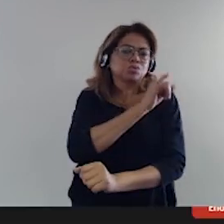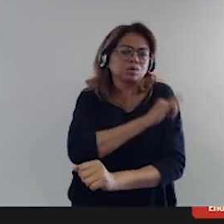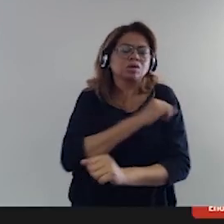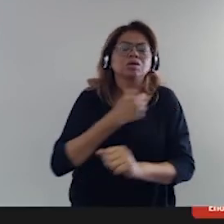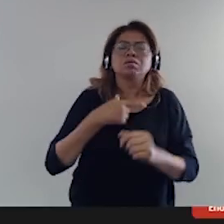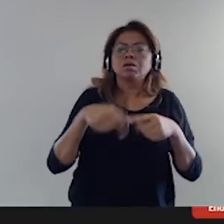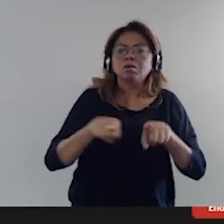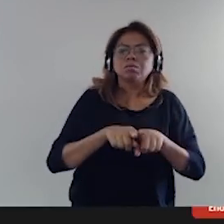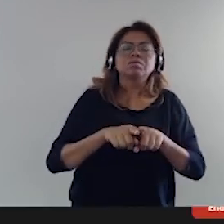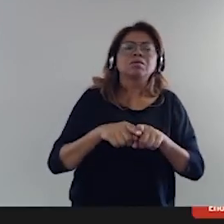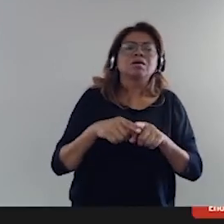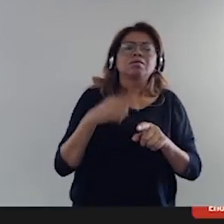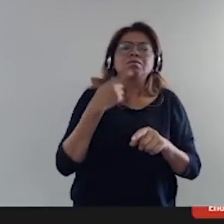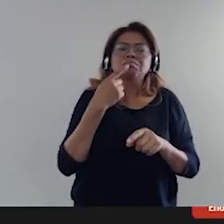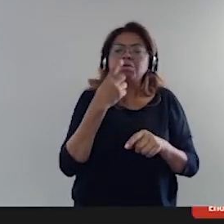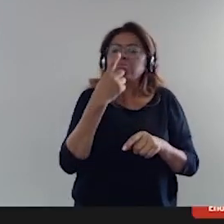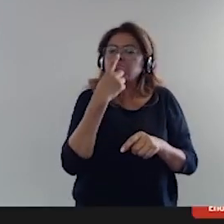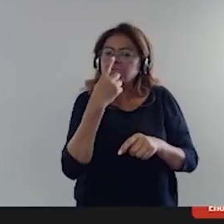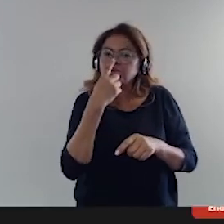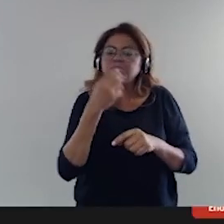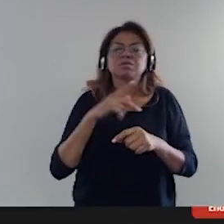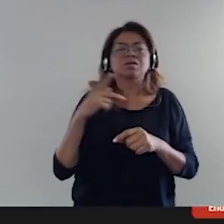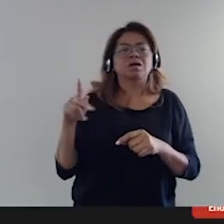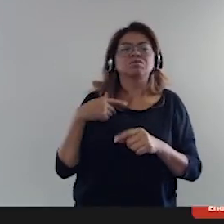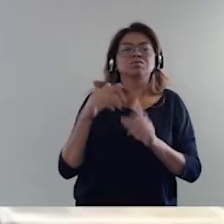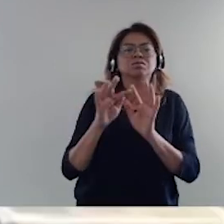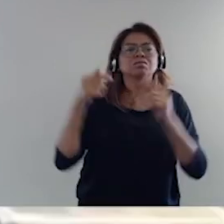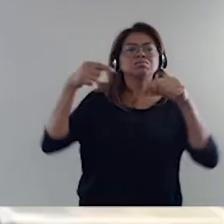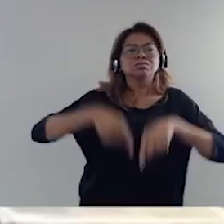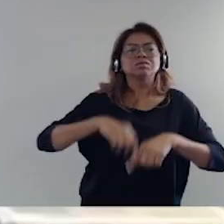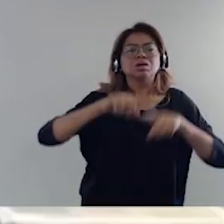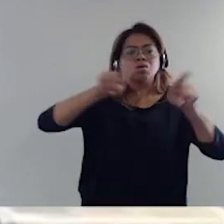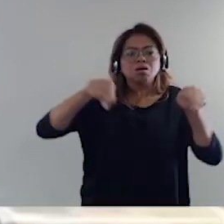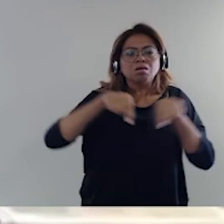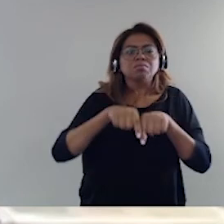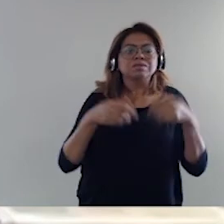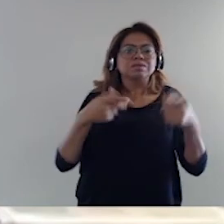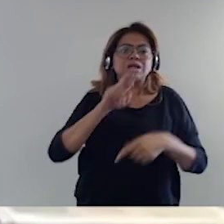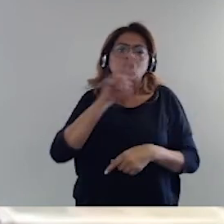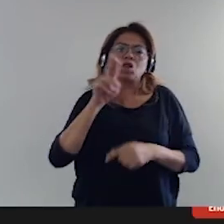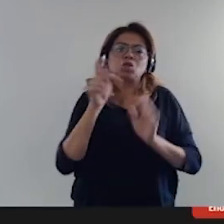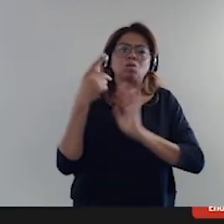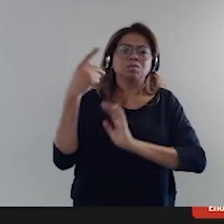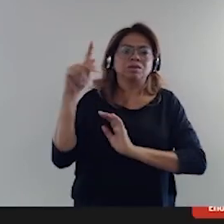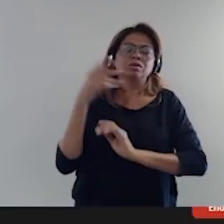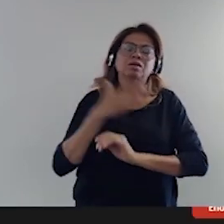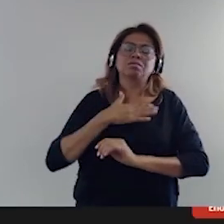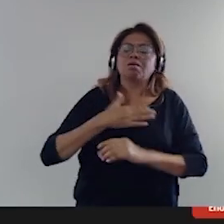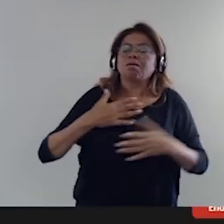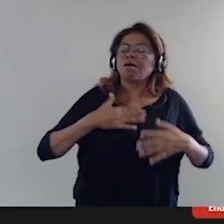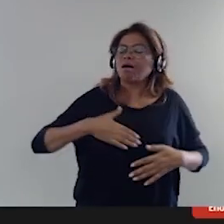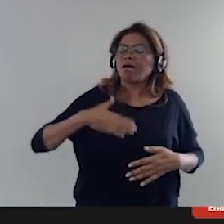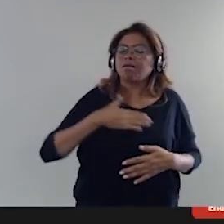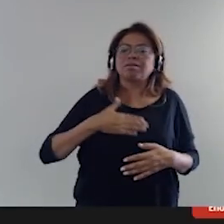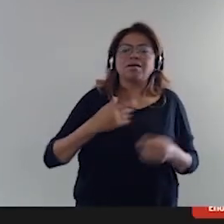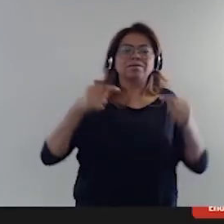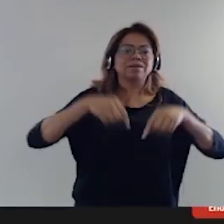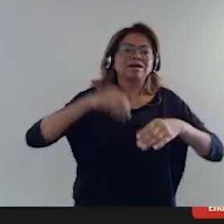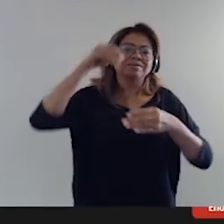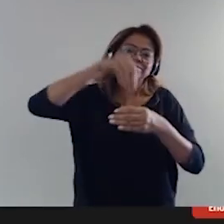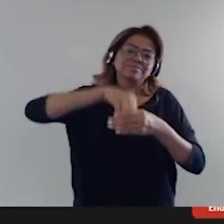e afetivos com o Seabra Fagundes e com essa sala. É uma alegria estar aqui